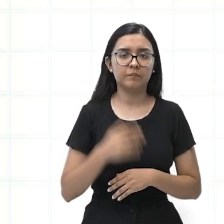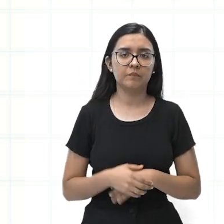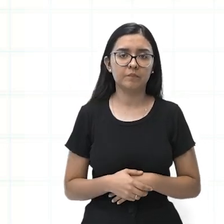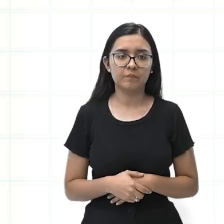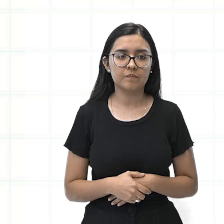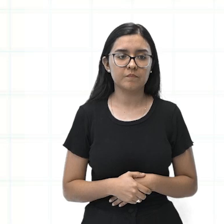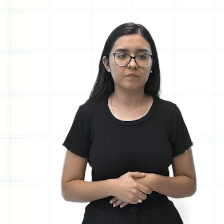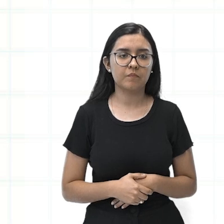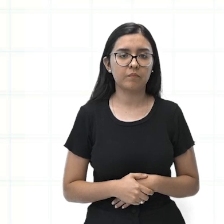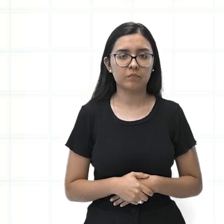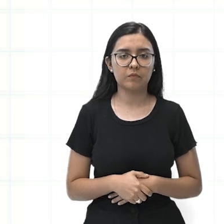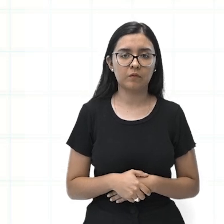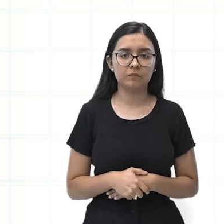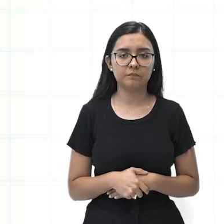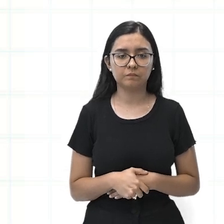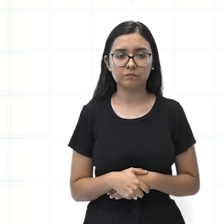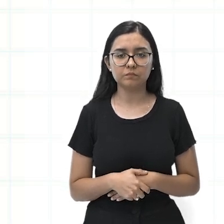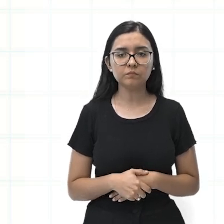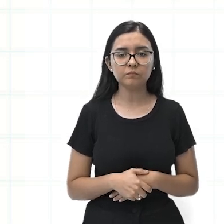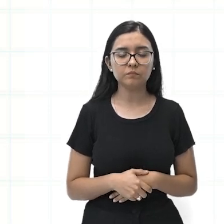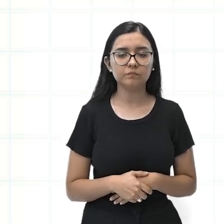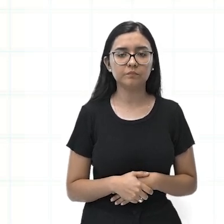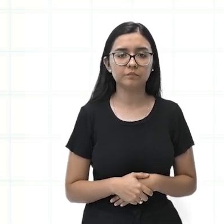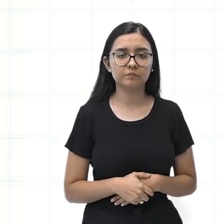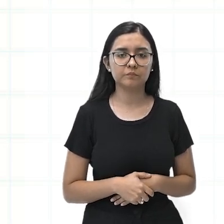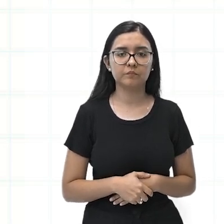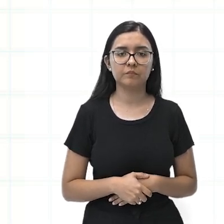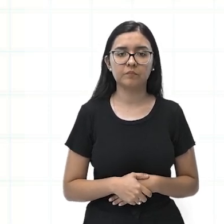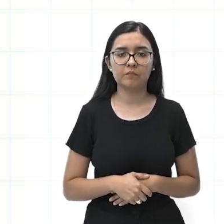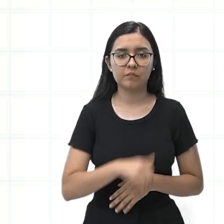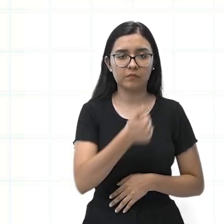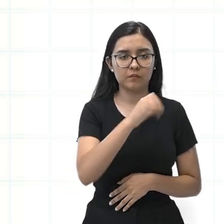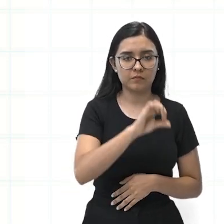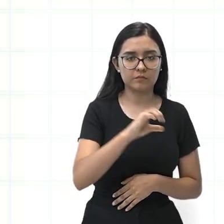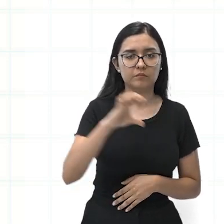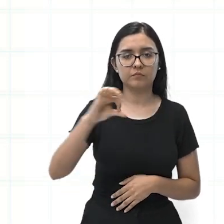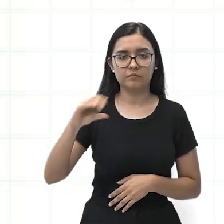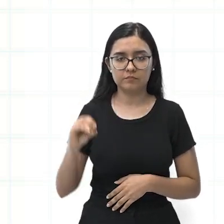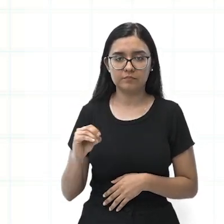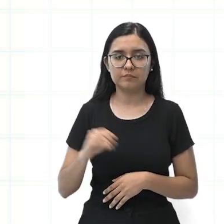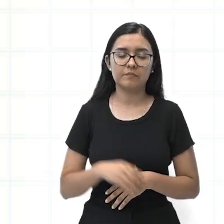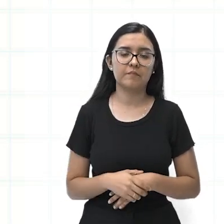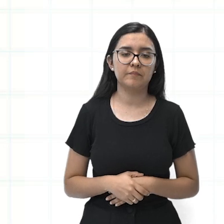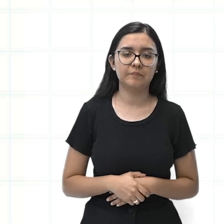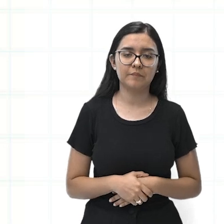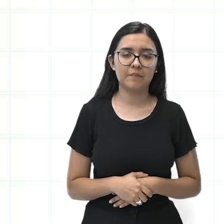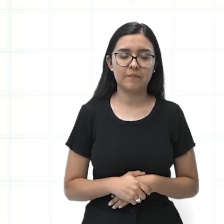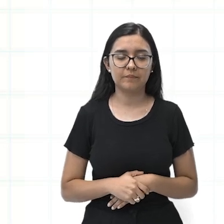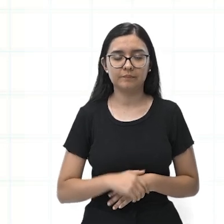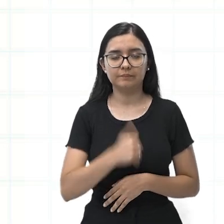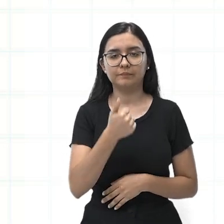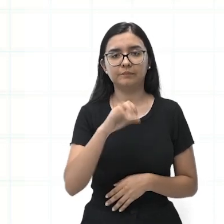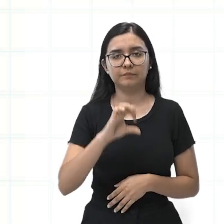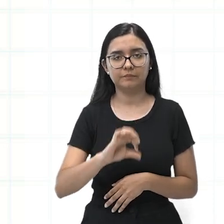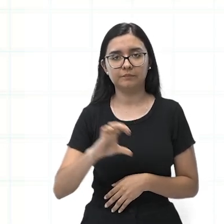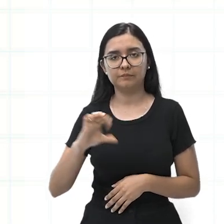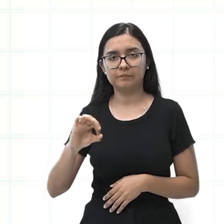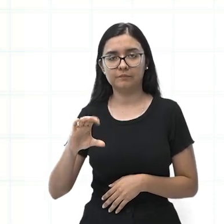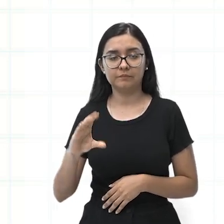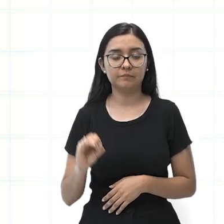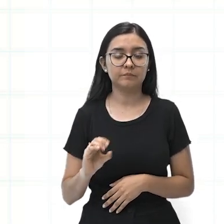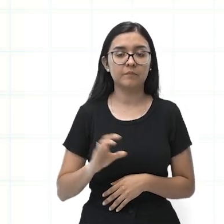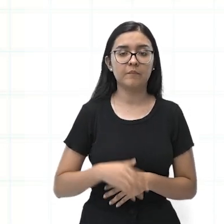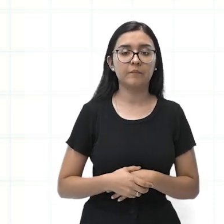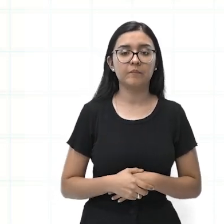Então, 1990. Aliás, 1990. Ou seja, 1990.